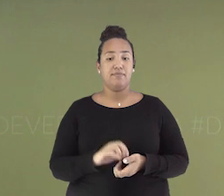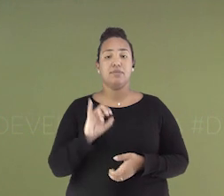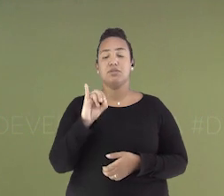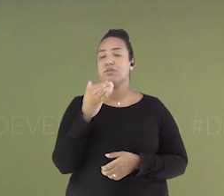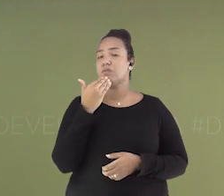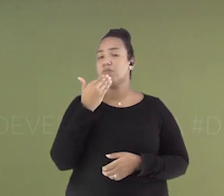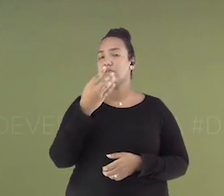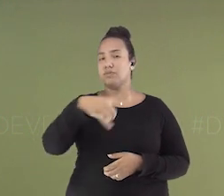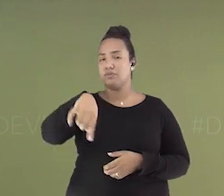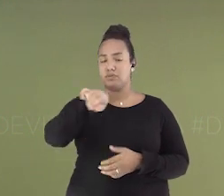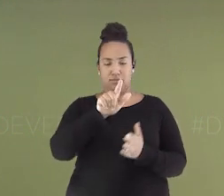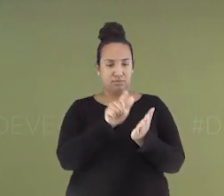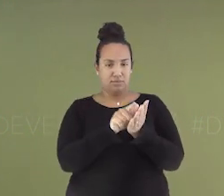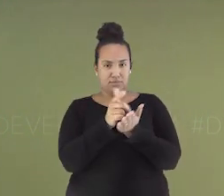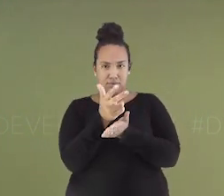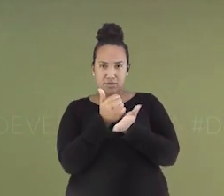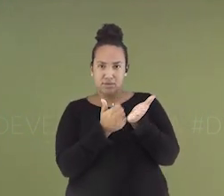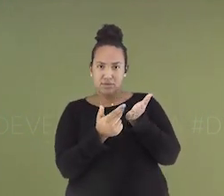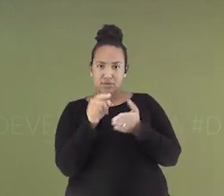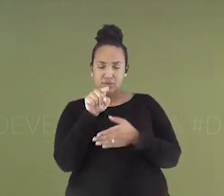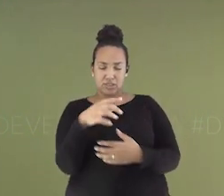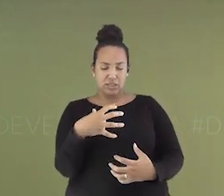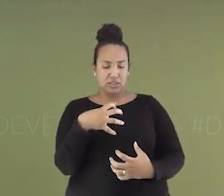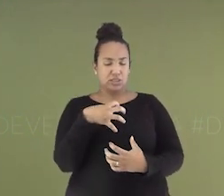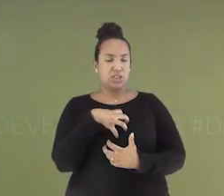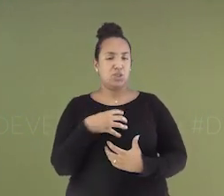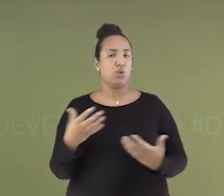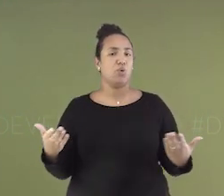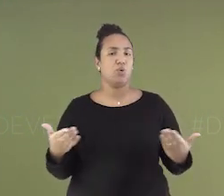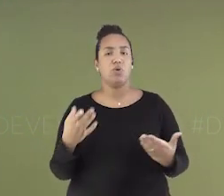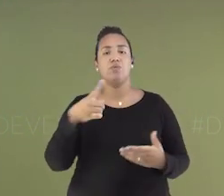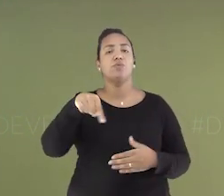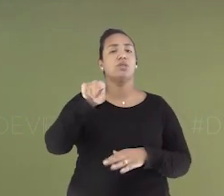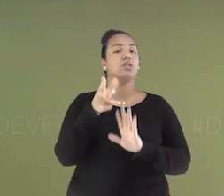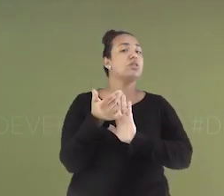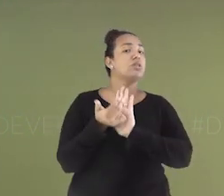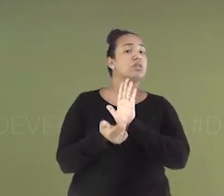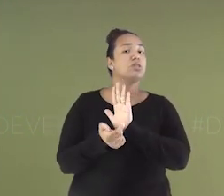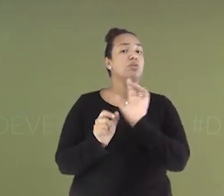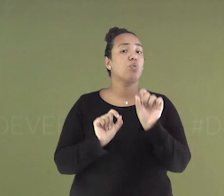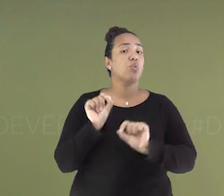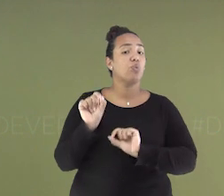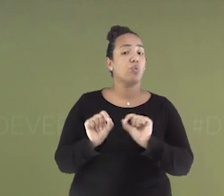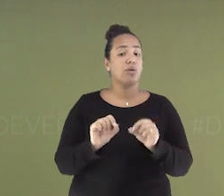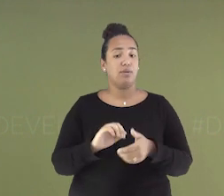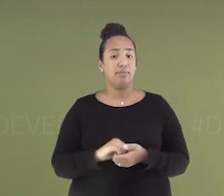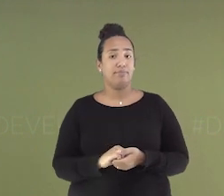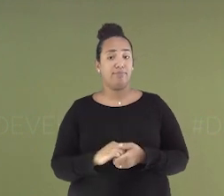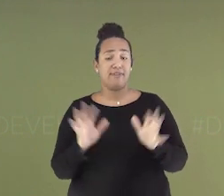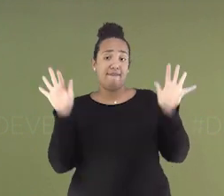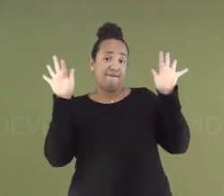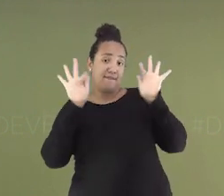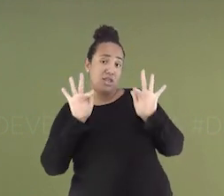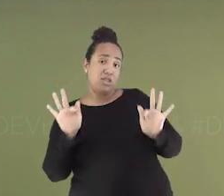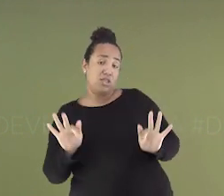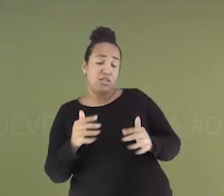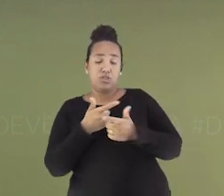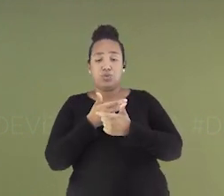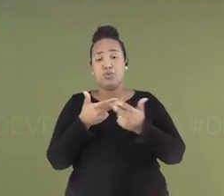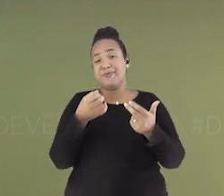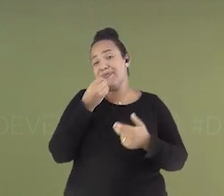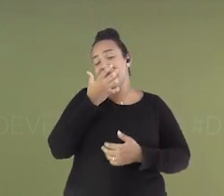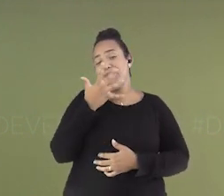para desenhar num papel o que você está sentindo agora, o que você desenharia? Seria um desenho alegre, com coisas